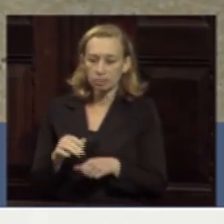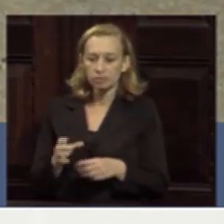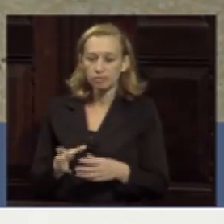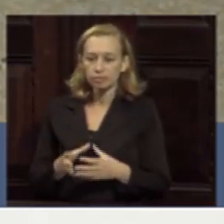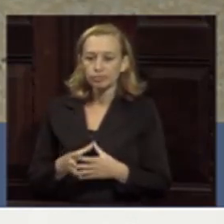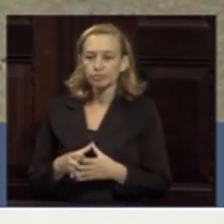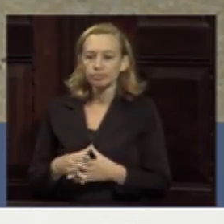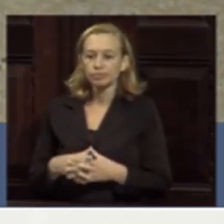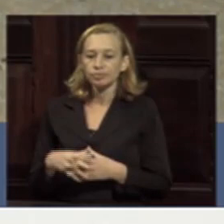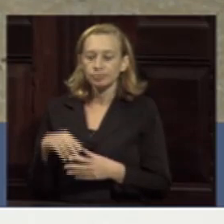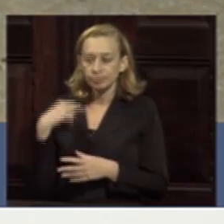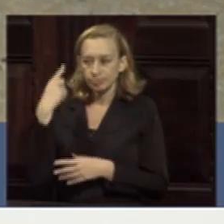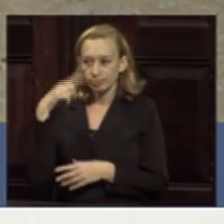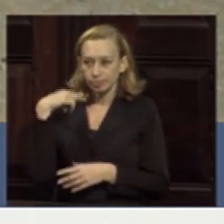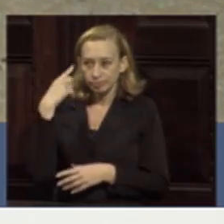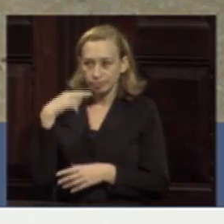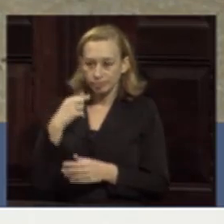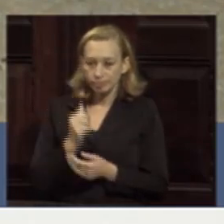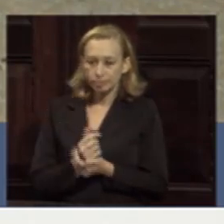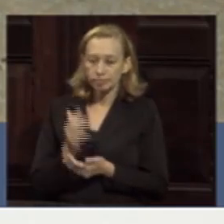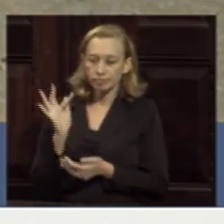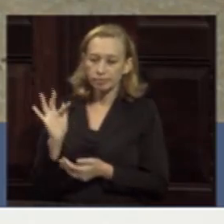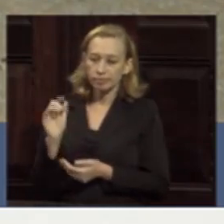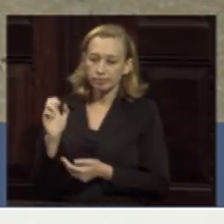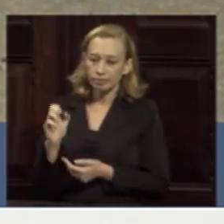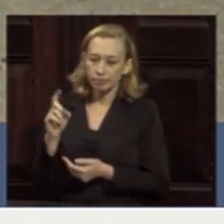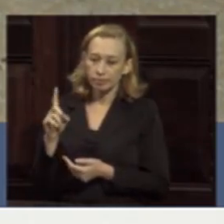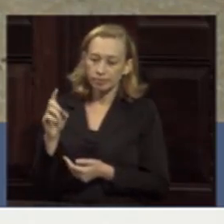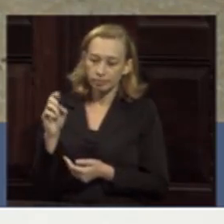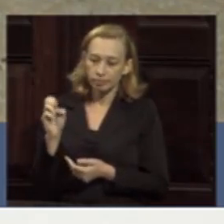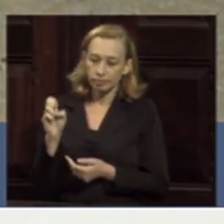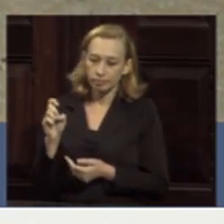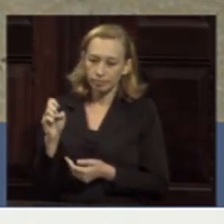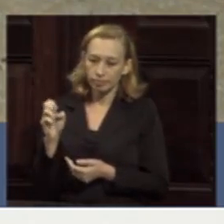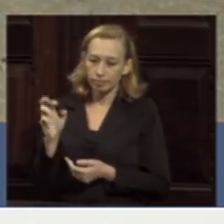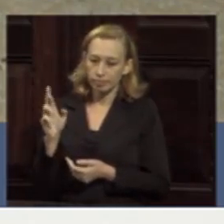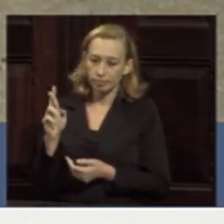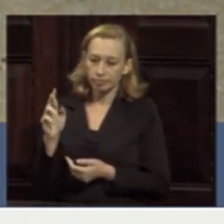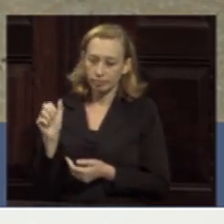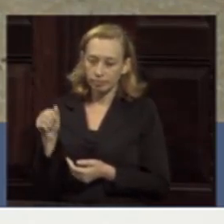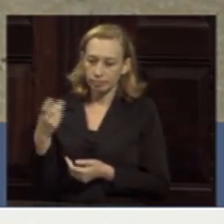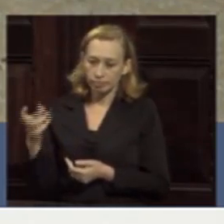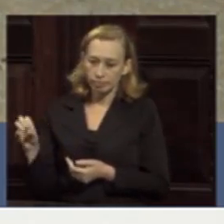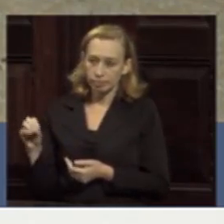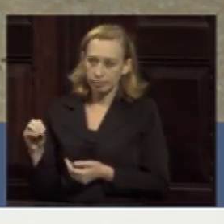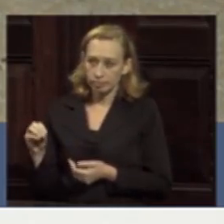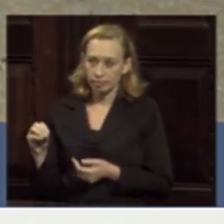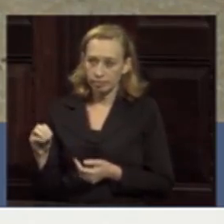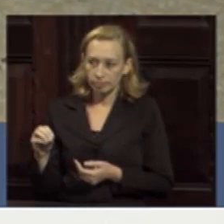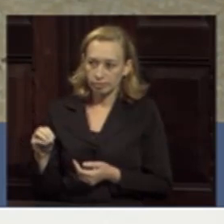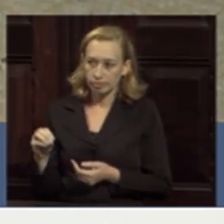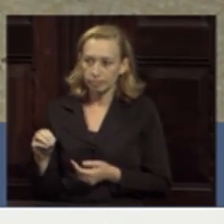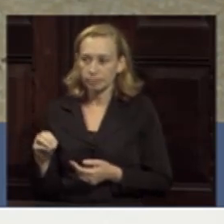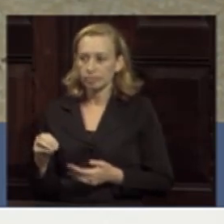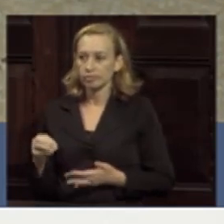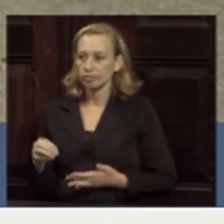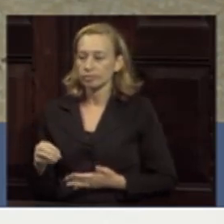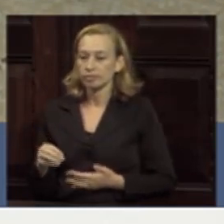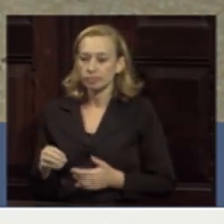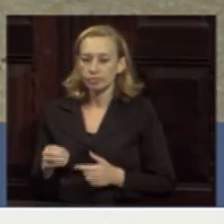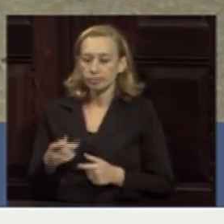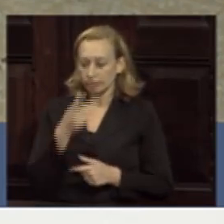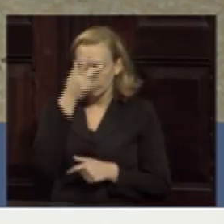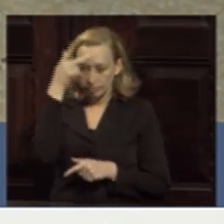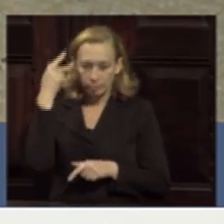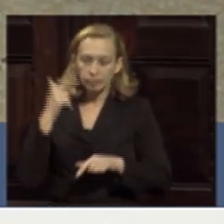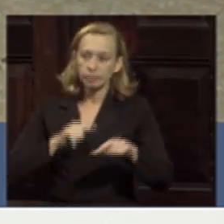das Associações e Sindicato dos Servidores Públicos. E ele, na defesa dos interesses dos servidores públicos, em nome